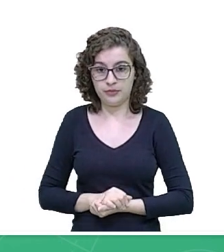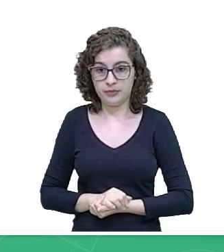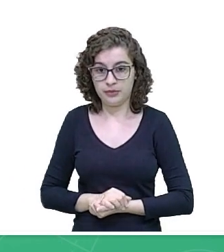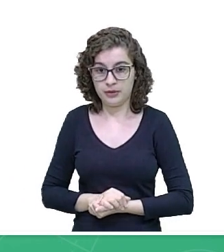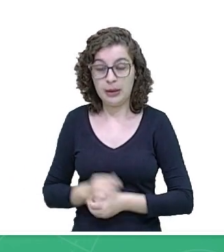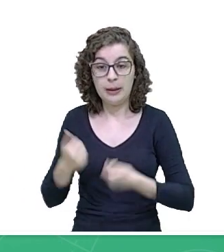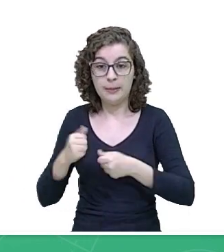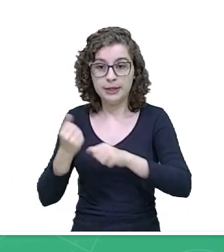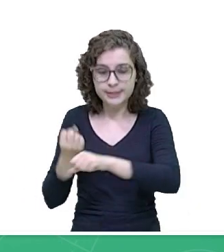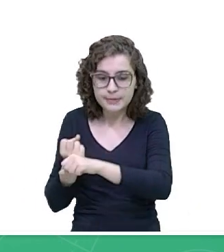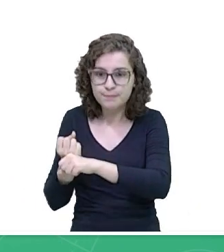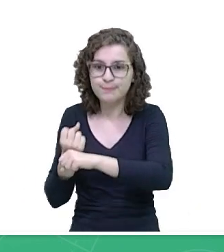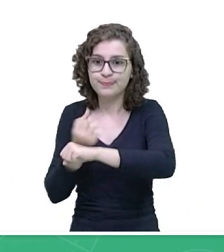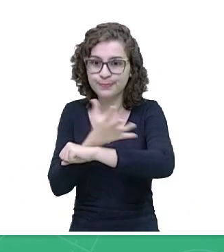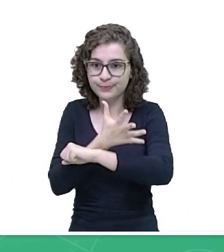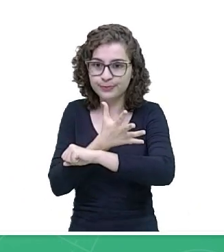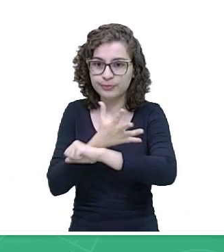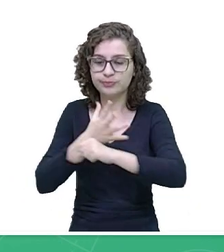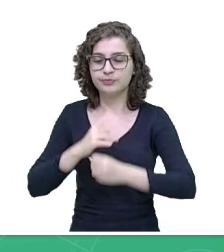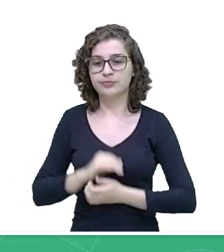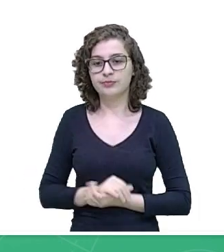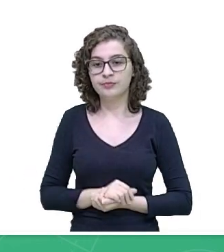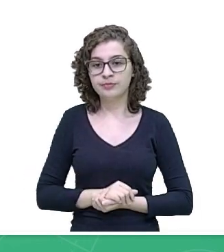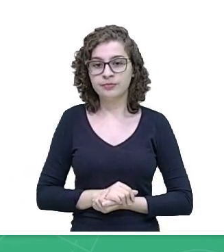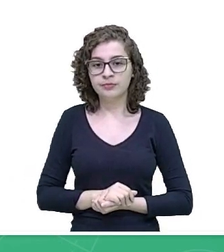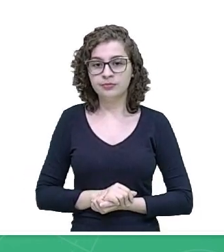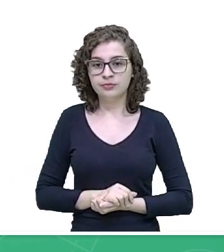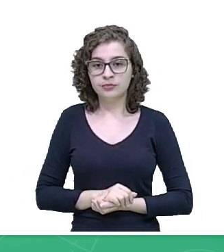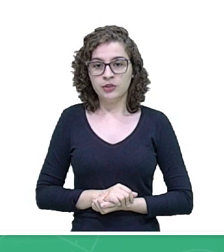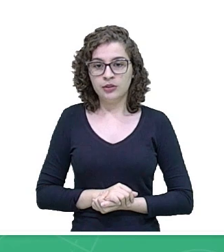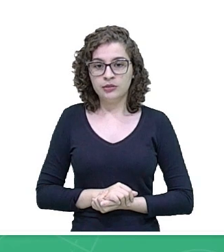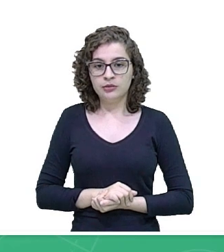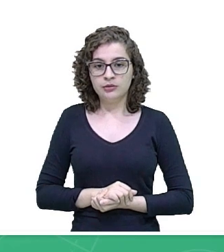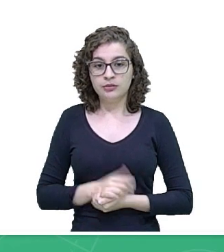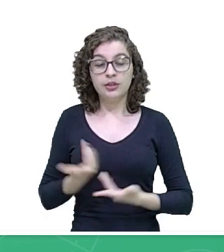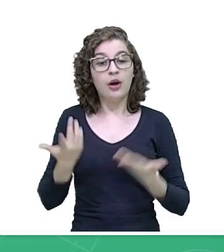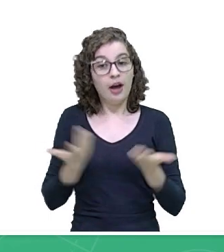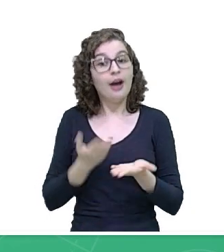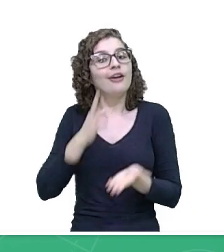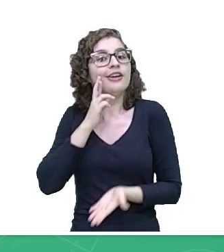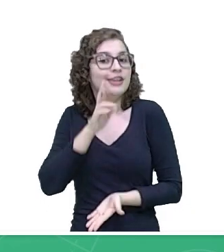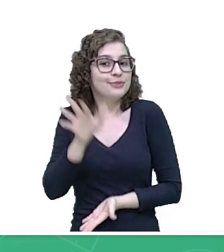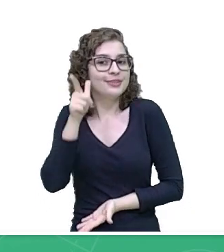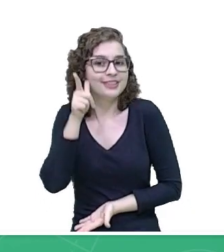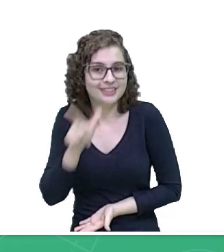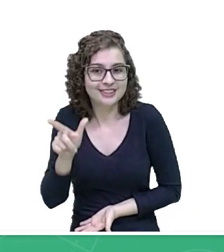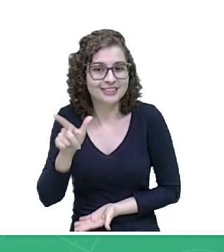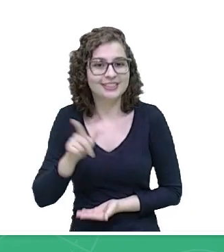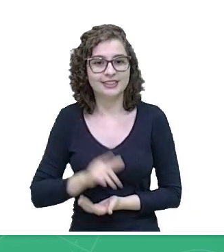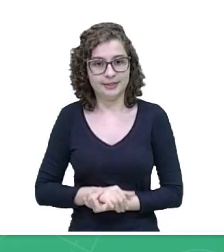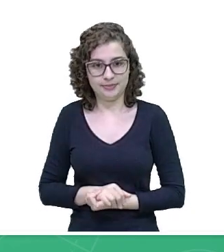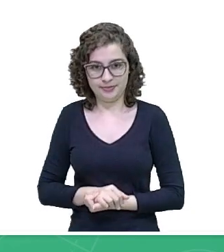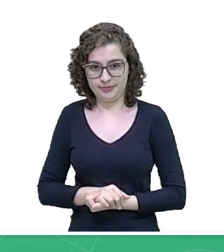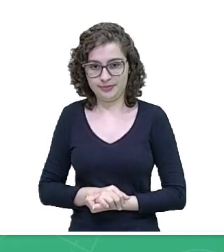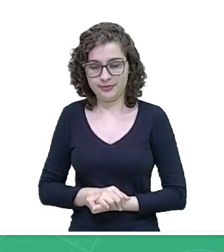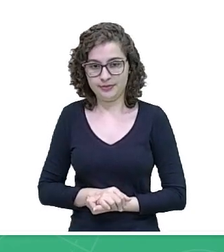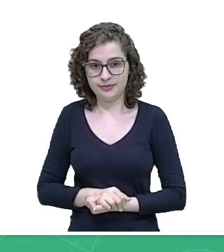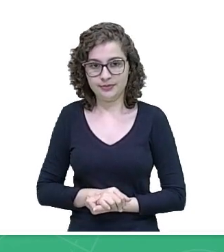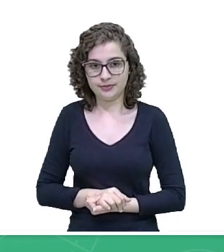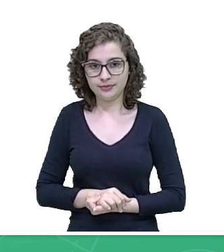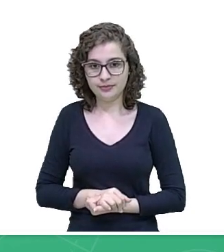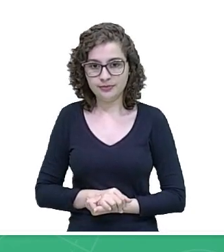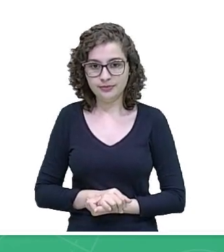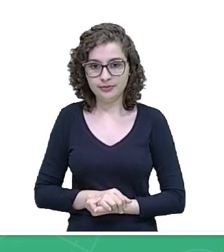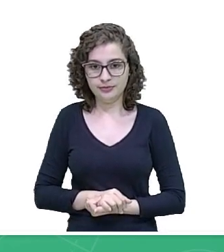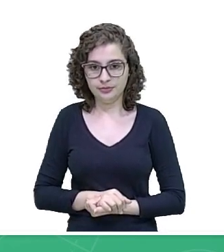liberar calor para o ambiente. Então, sabendo disso, nós vamos responder a nossa questão. Quando ele diz, vou voltar